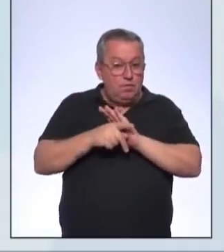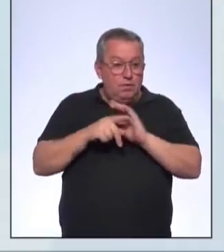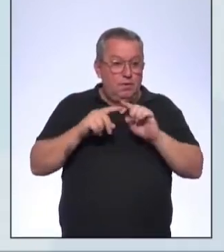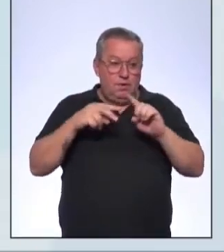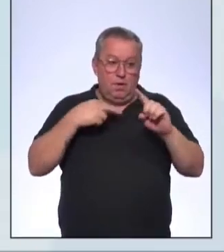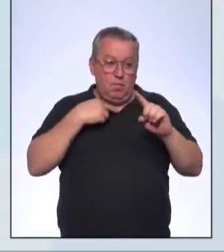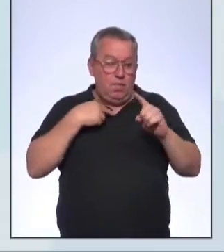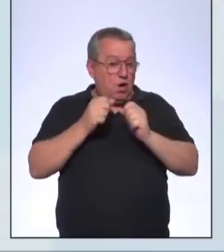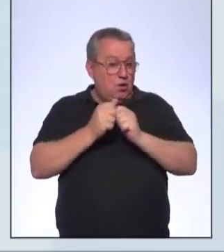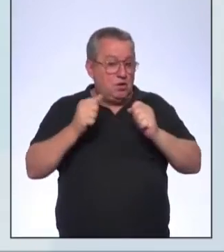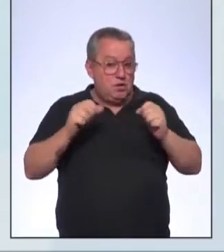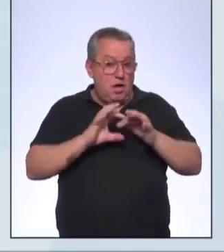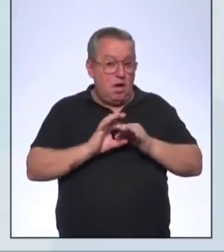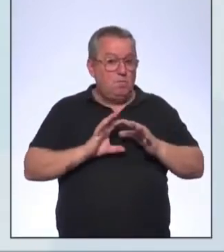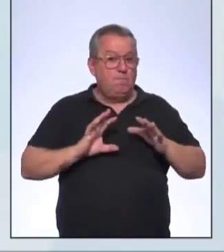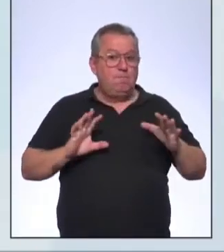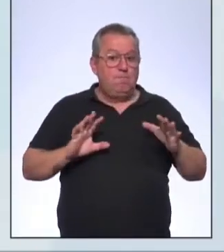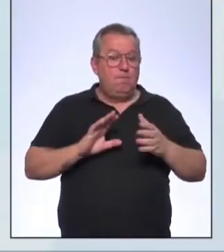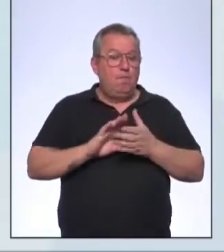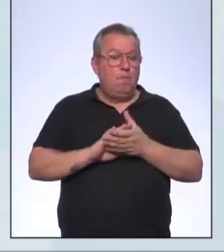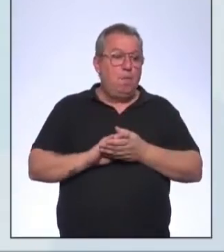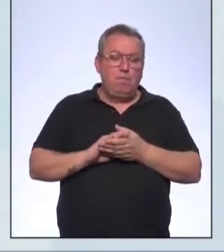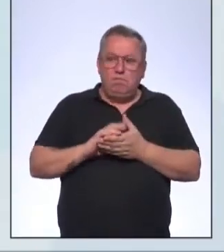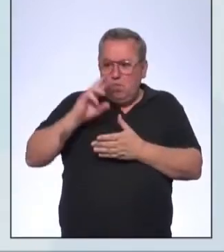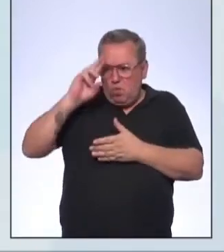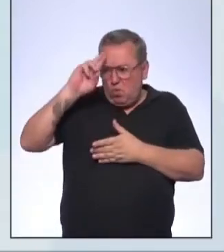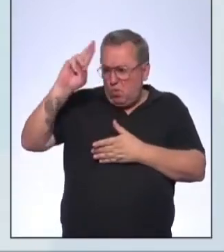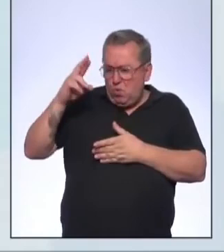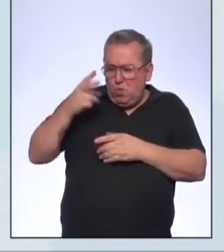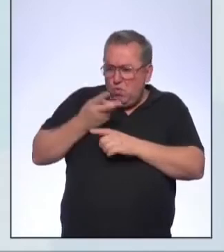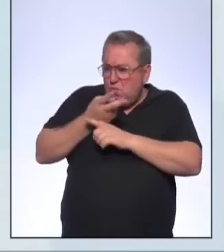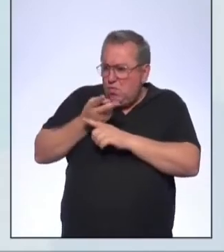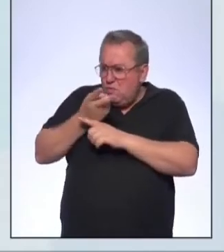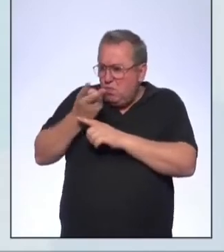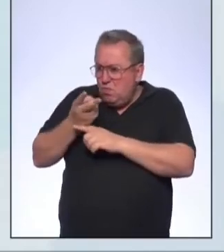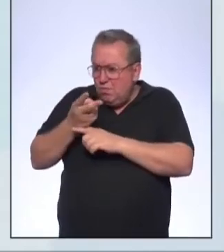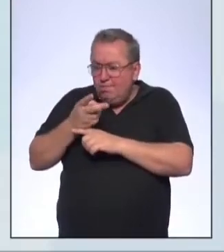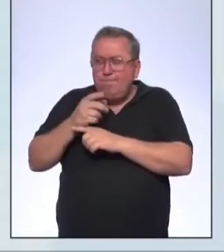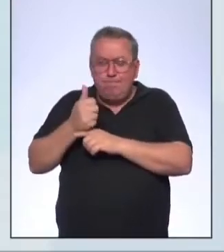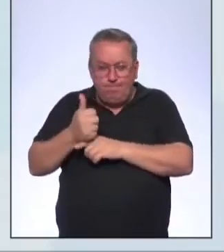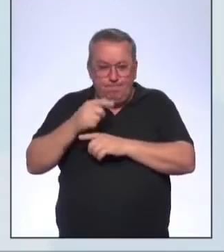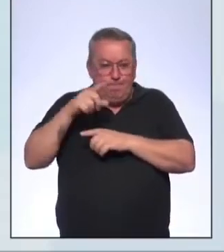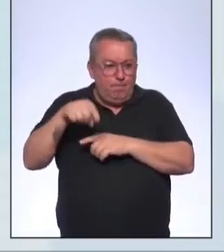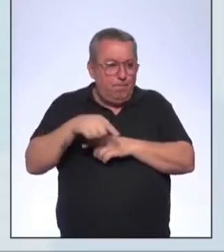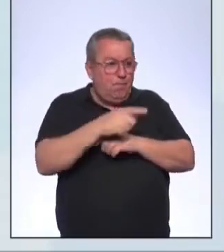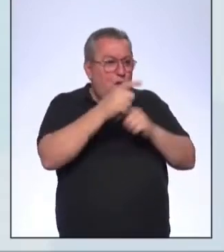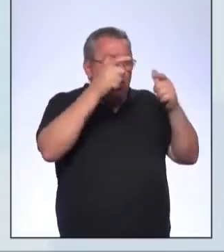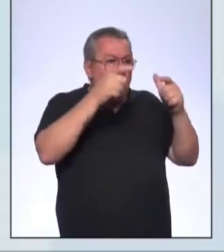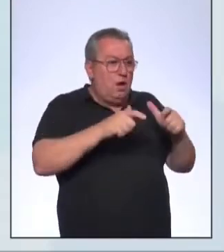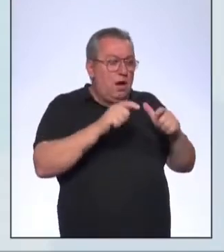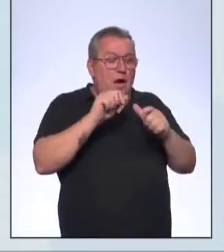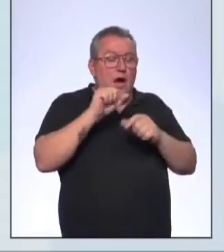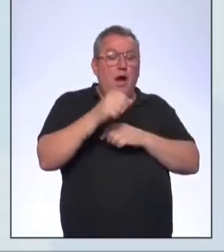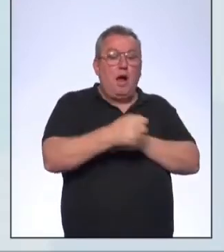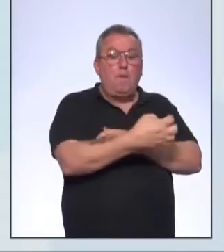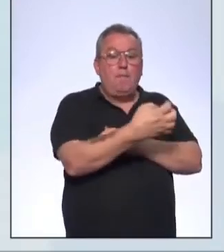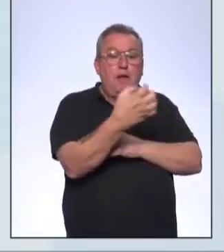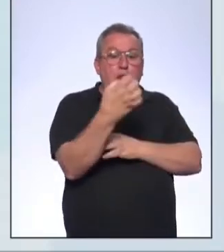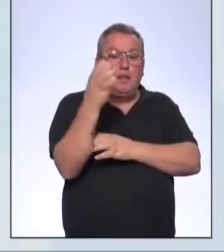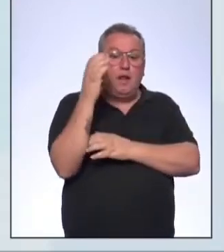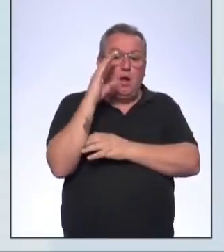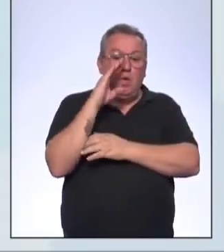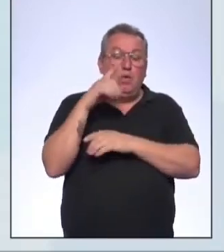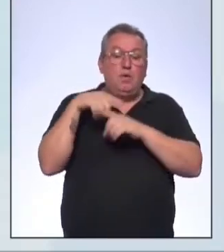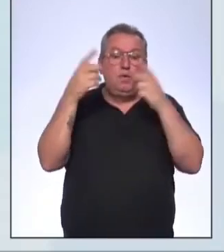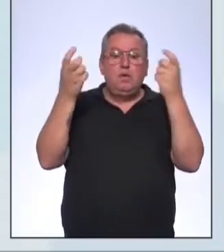clandestinamente como dono não aparecia ela e Mariana foram ao órgão Ambiental de sua cidade